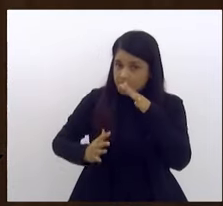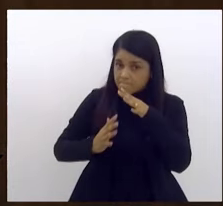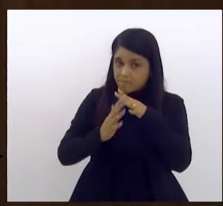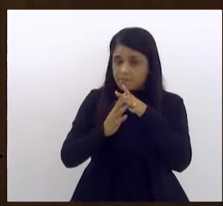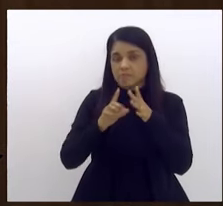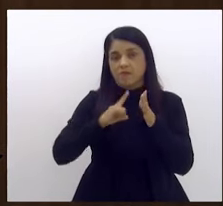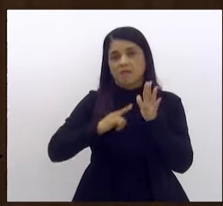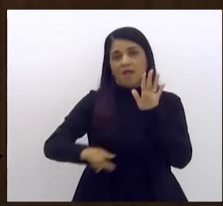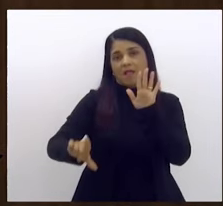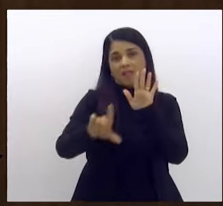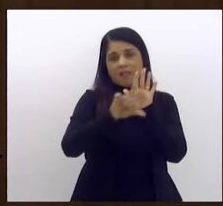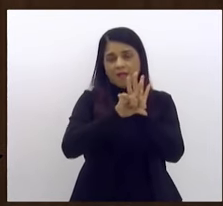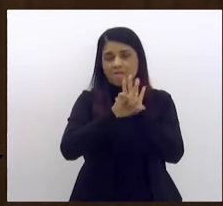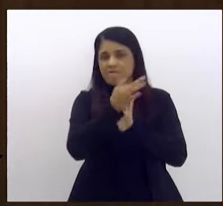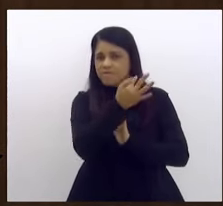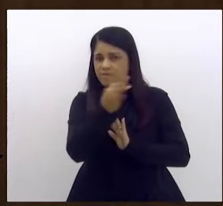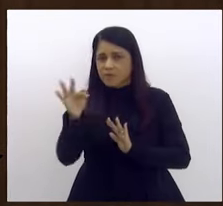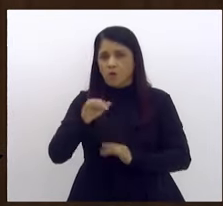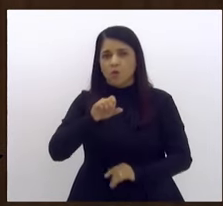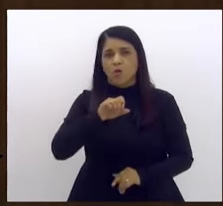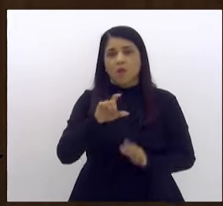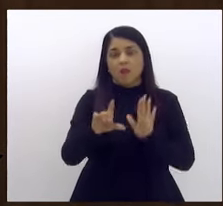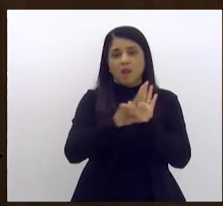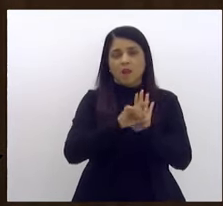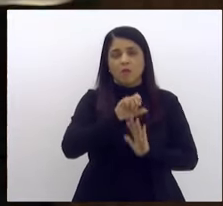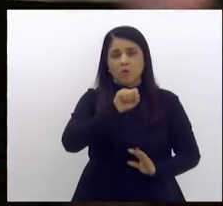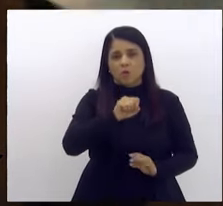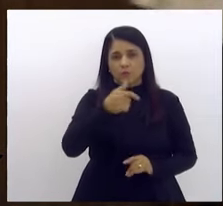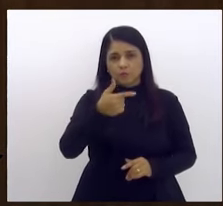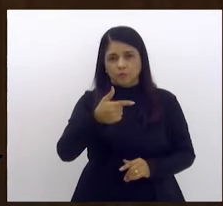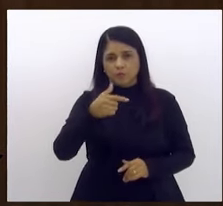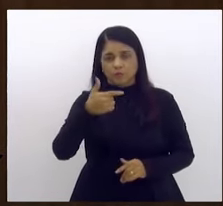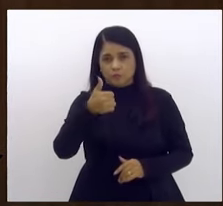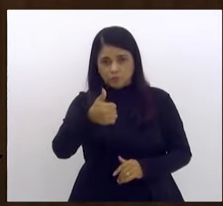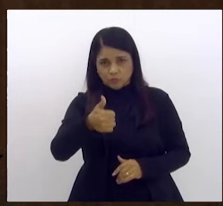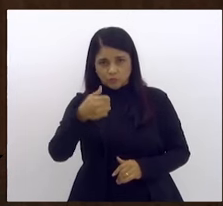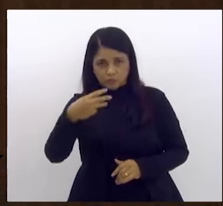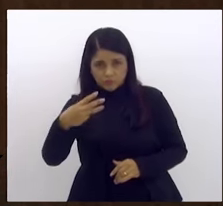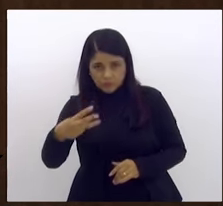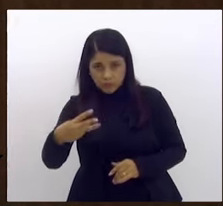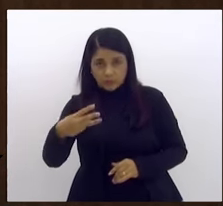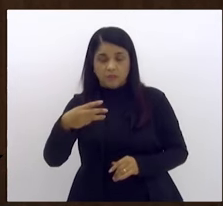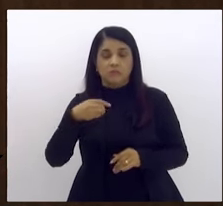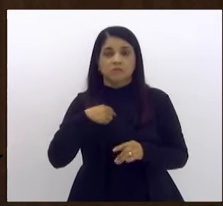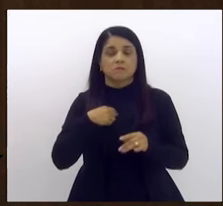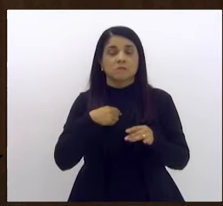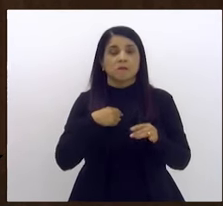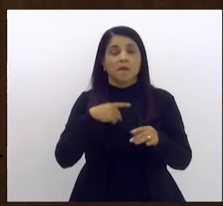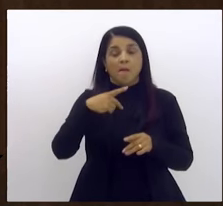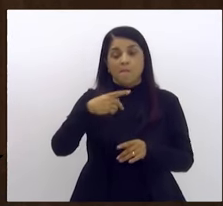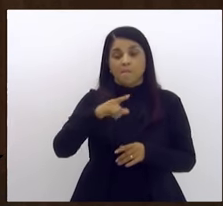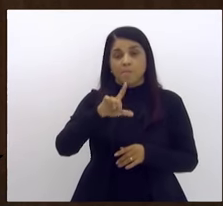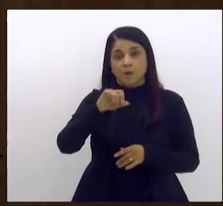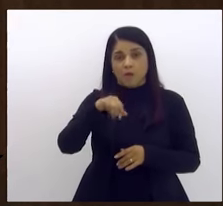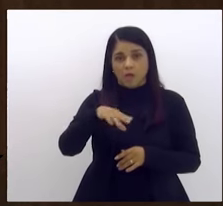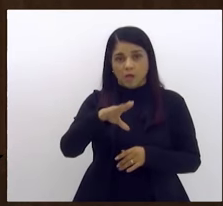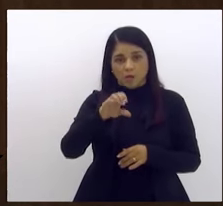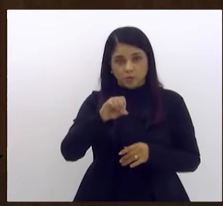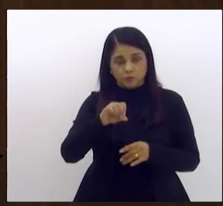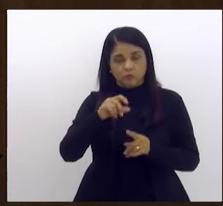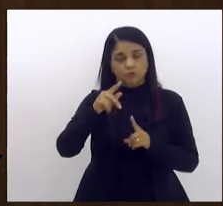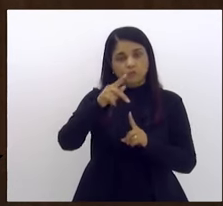lei federal, a Lei 8213, que classifica planos de benefício da